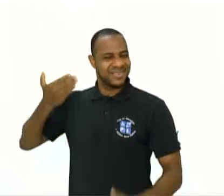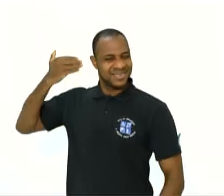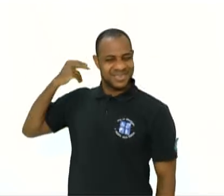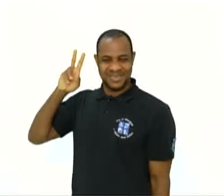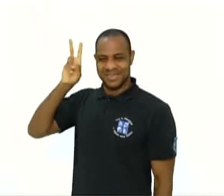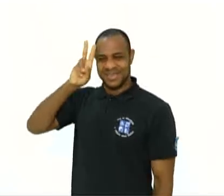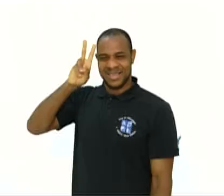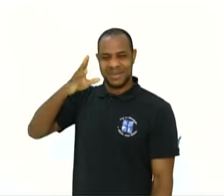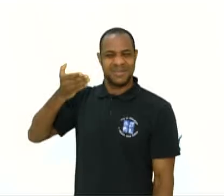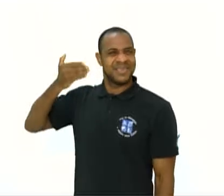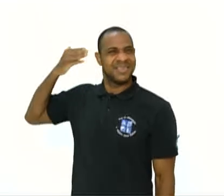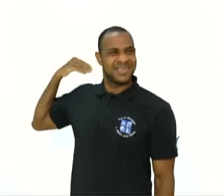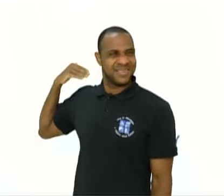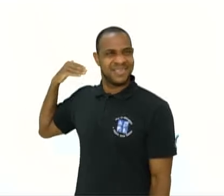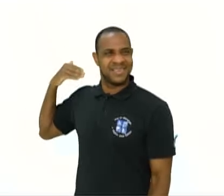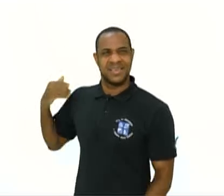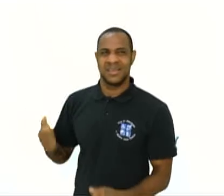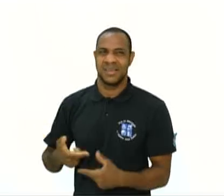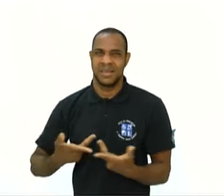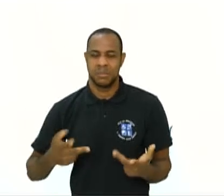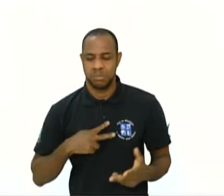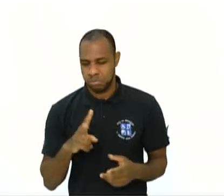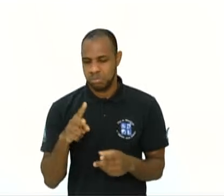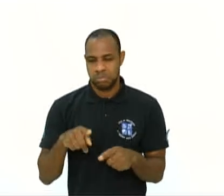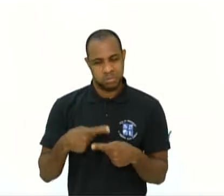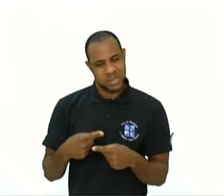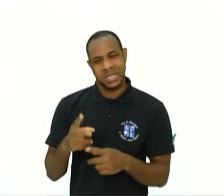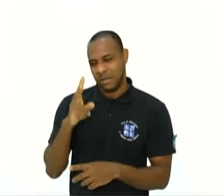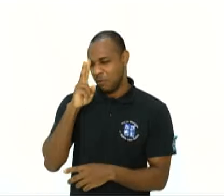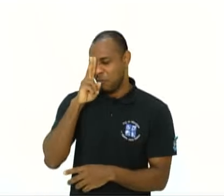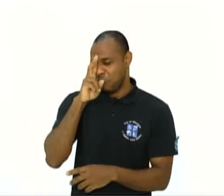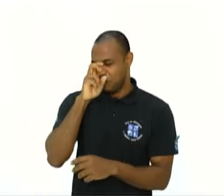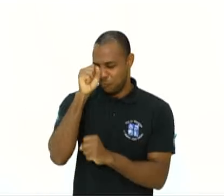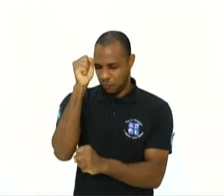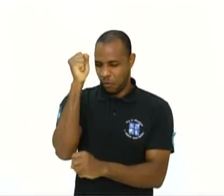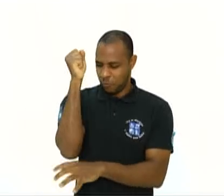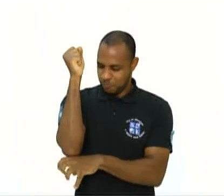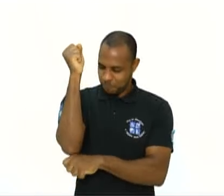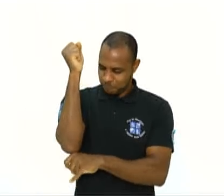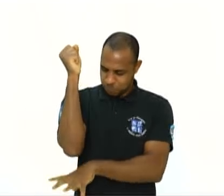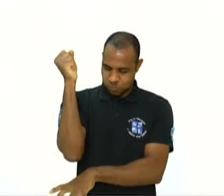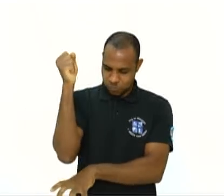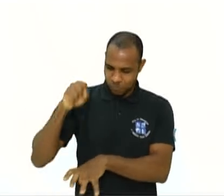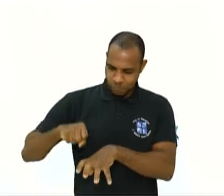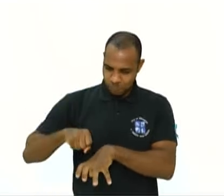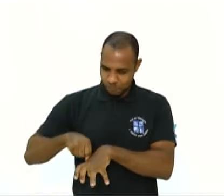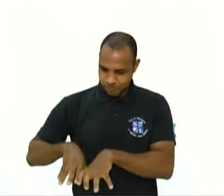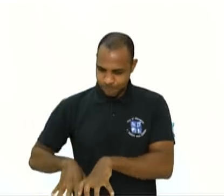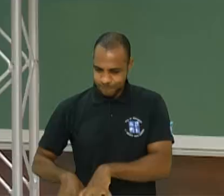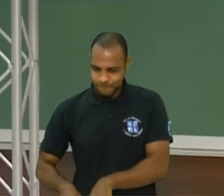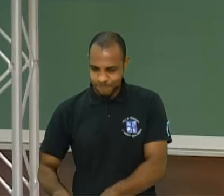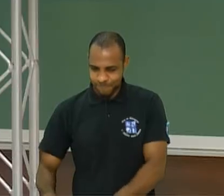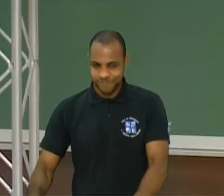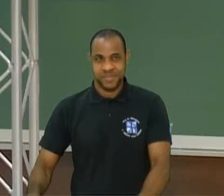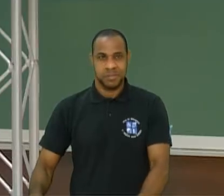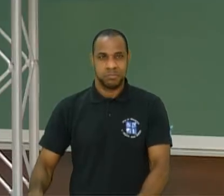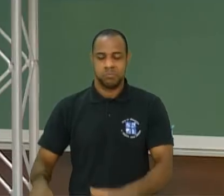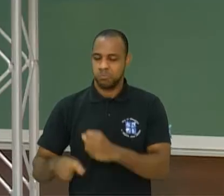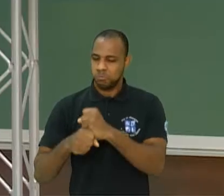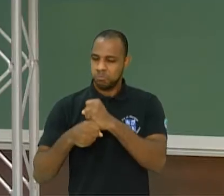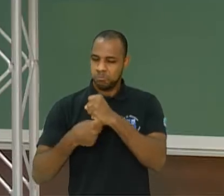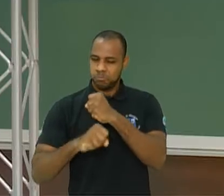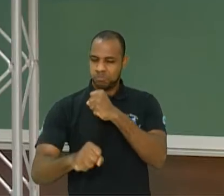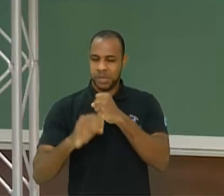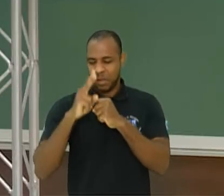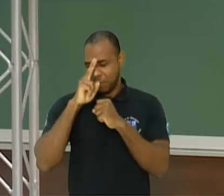Né? Então ela traz, por ela ser forte, ter essa raiz, né? Que se espalha, pelo tamanho dela,